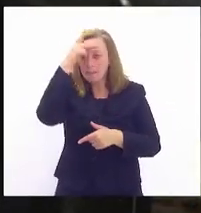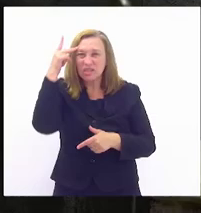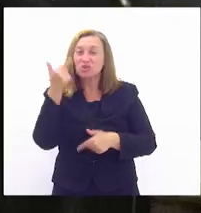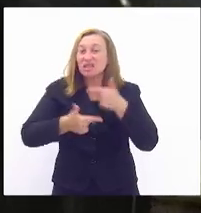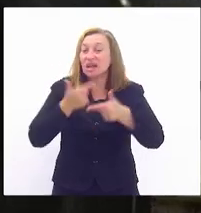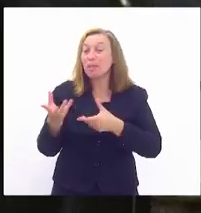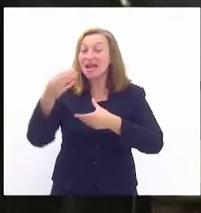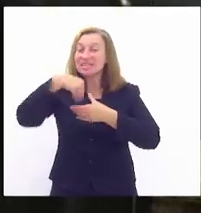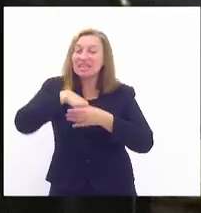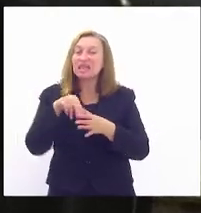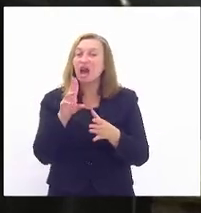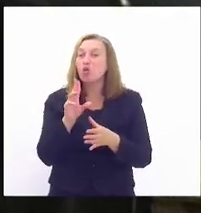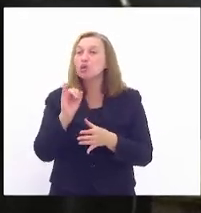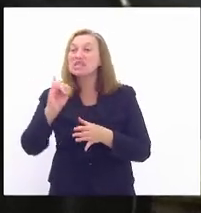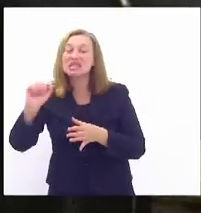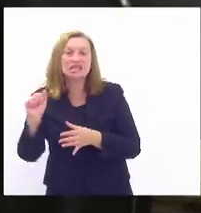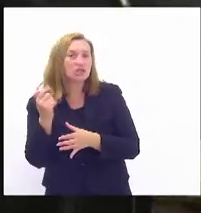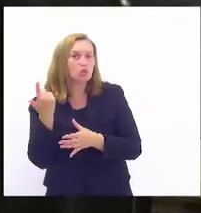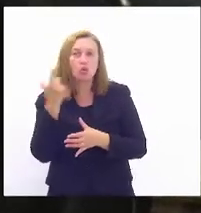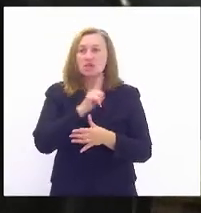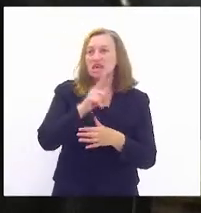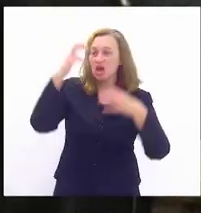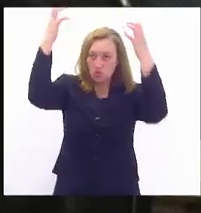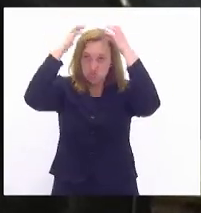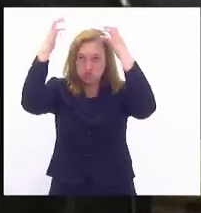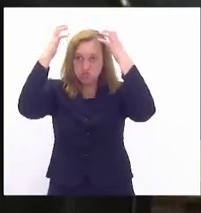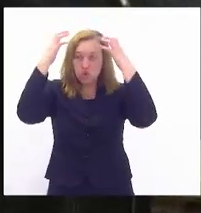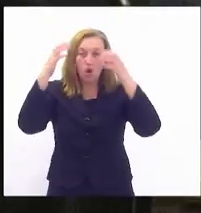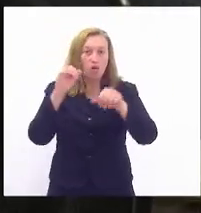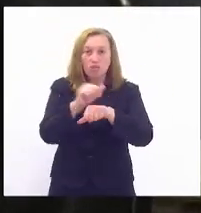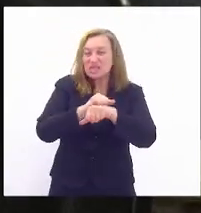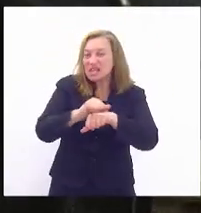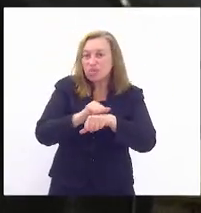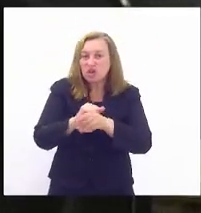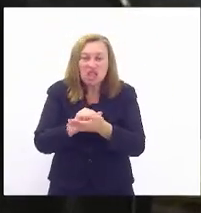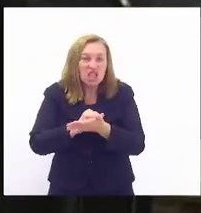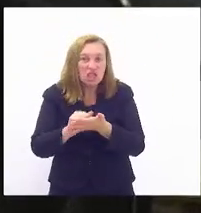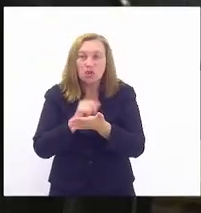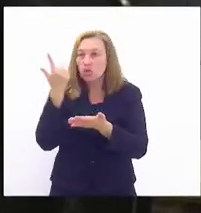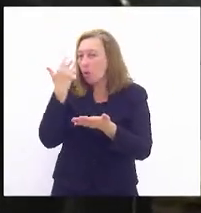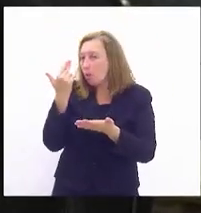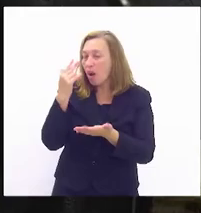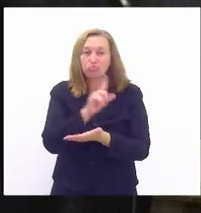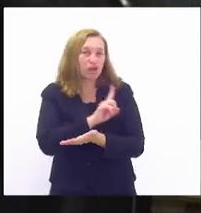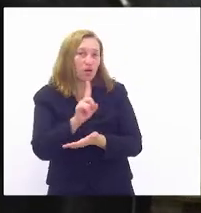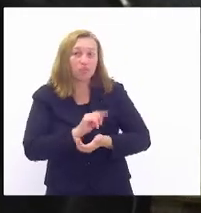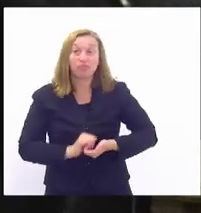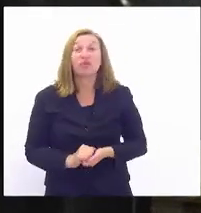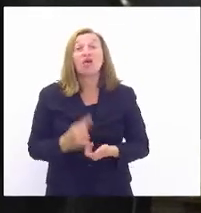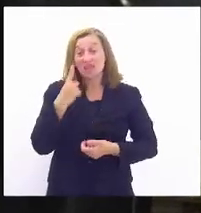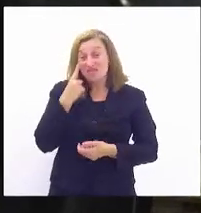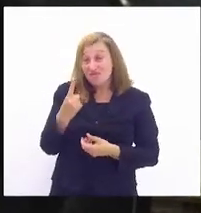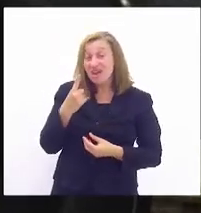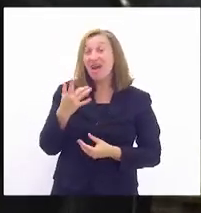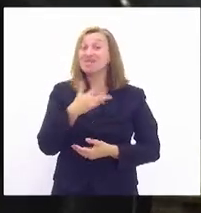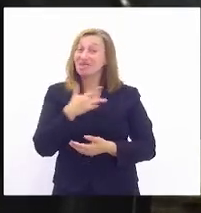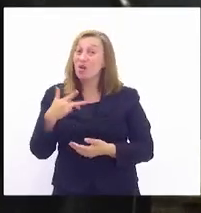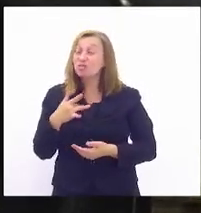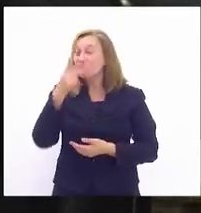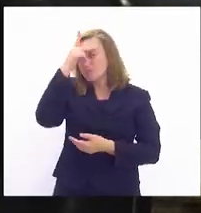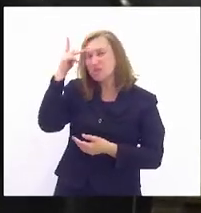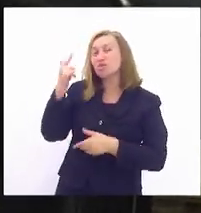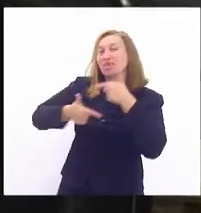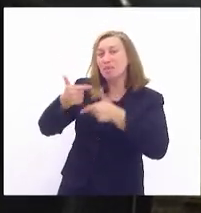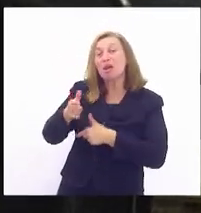área. Ela não consegue tomar um banho com sabonete comum. Não tem condições. Aí você imagina a saúde da pessoa como